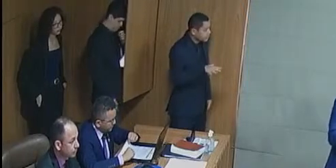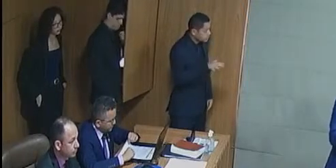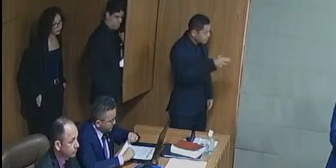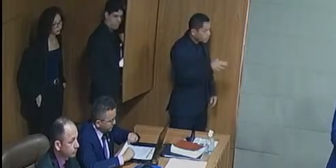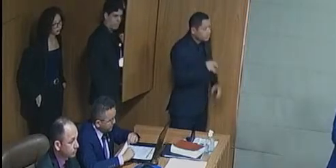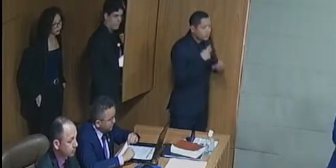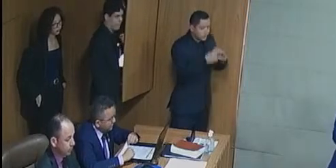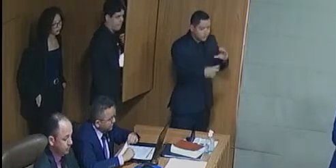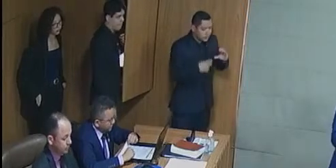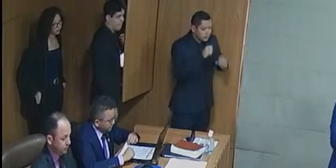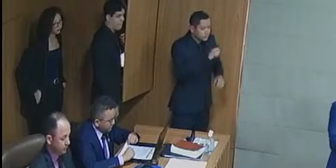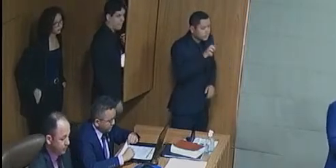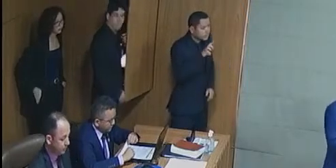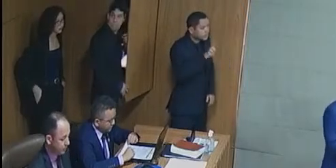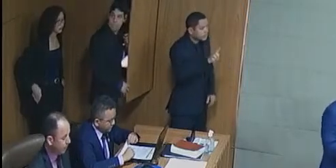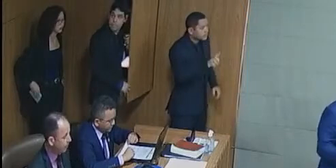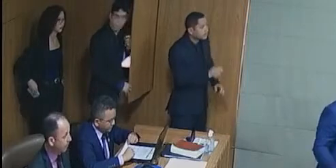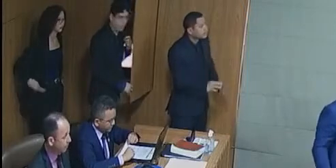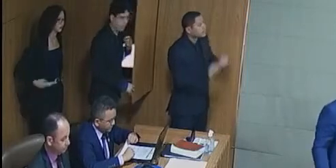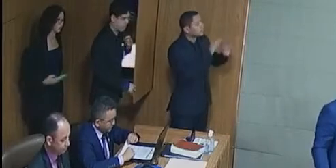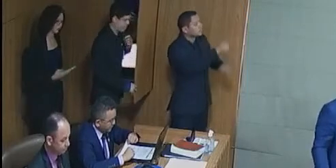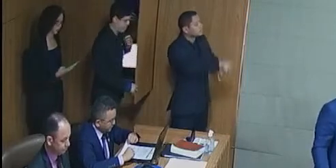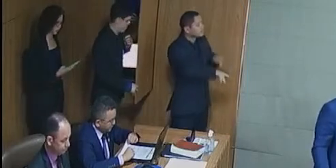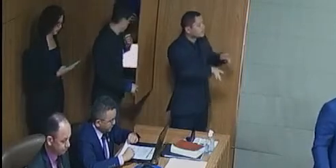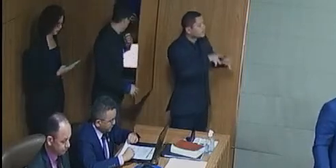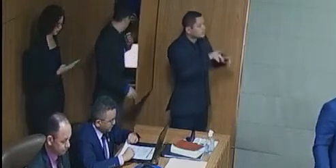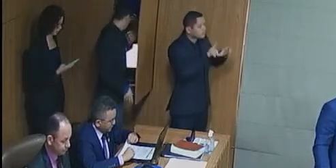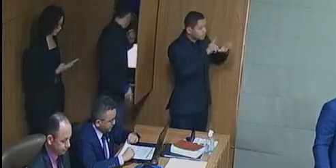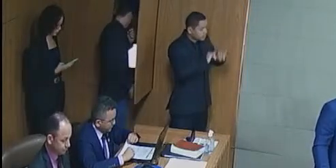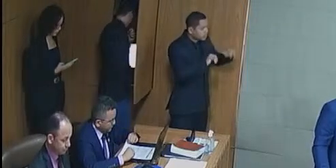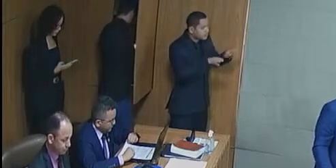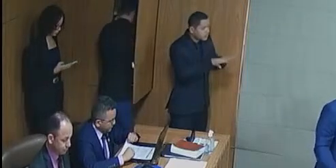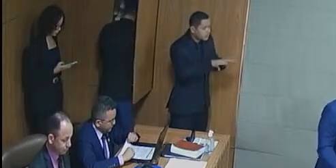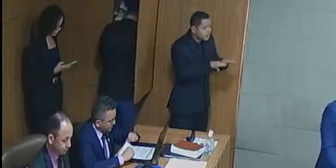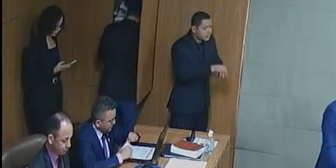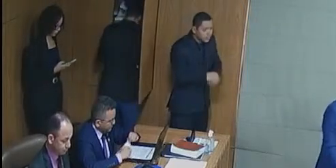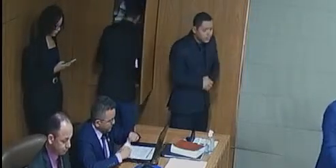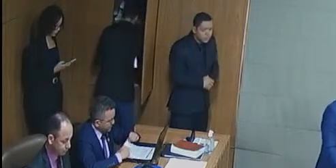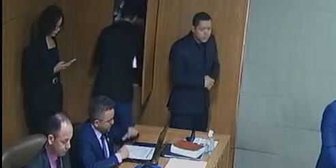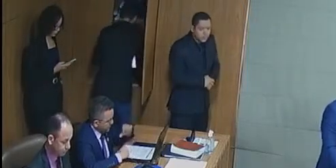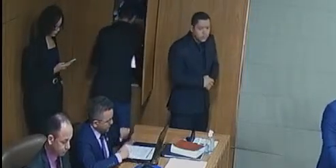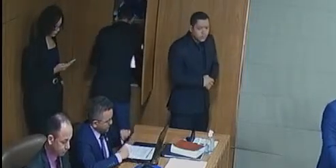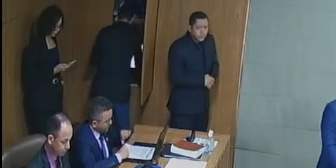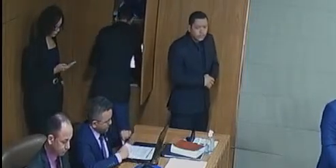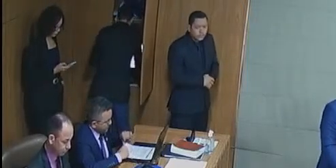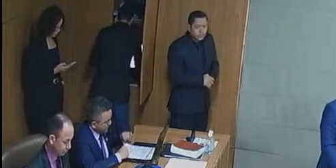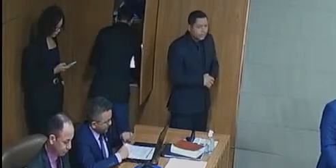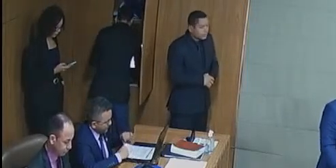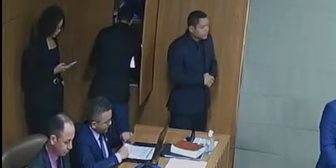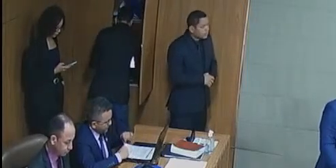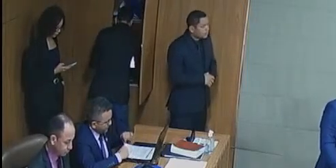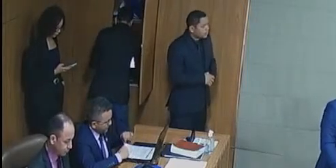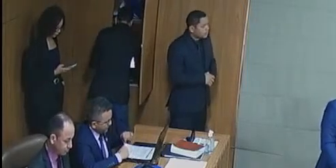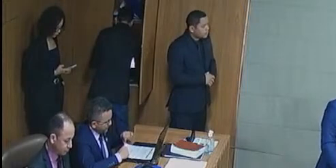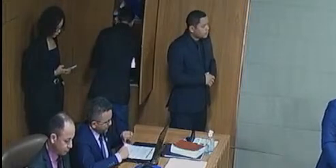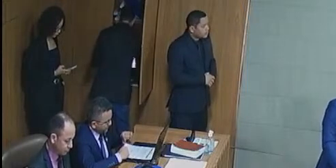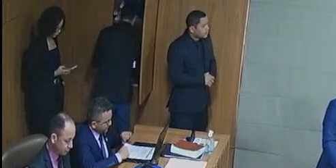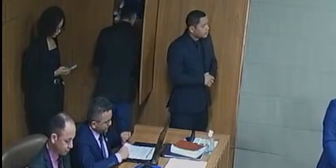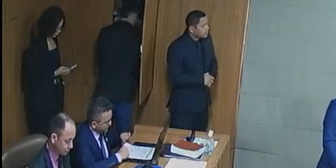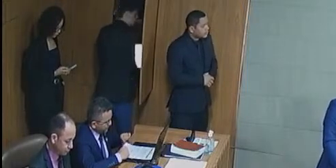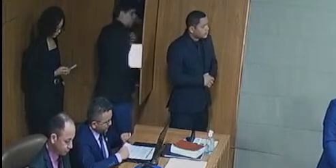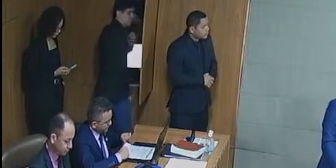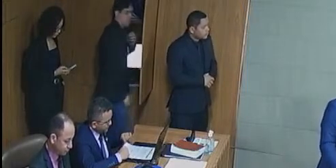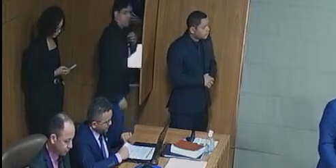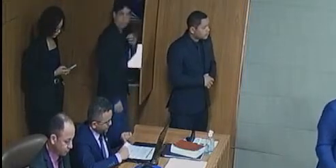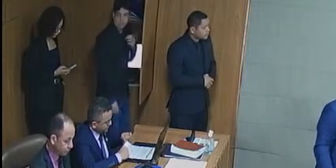Câmara Municipal de São Luís distinta imprensa né como como